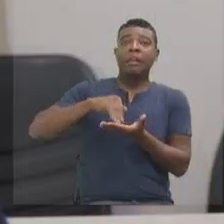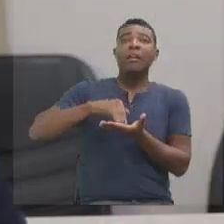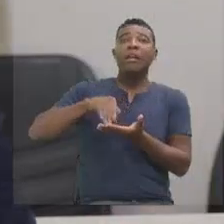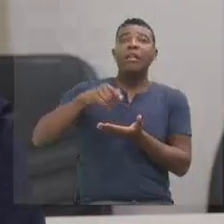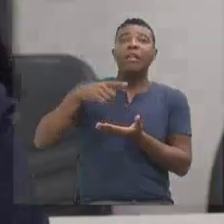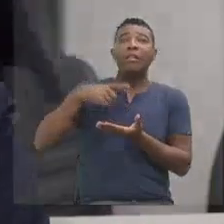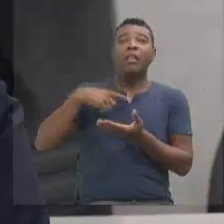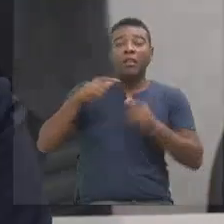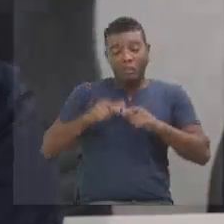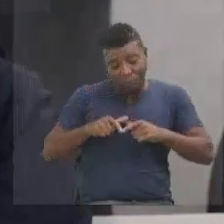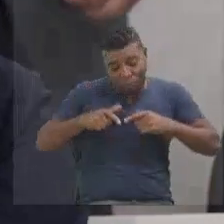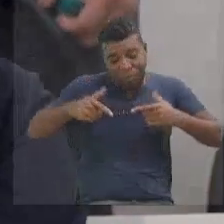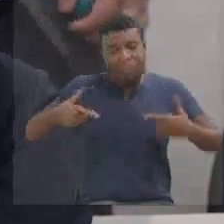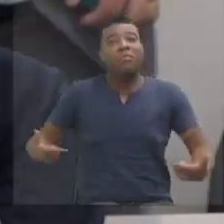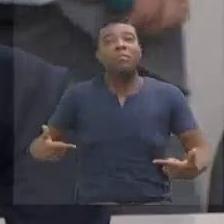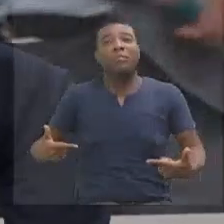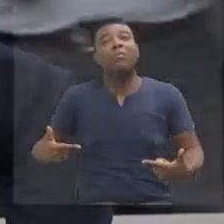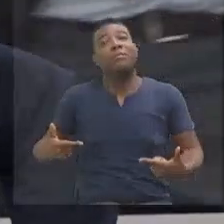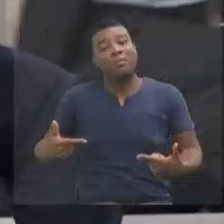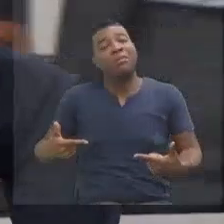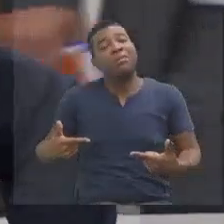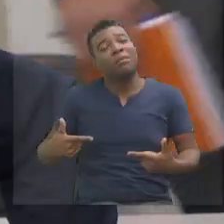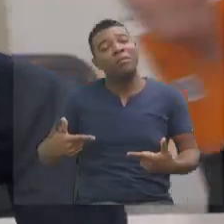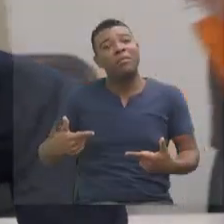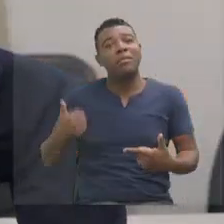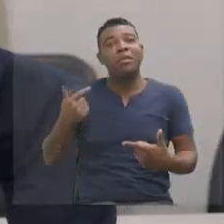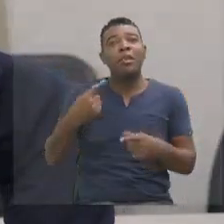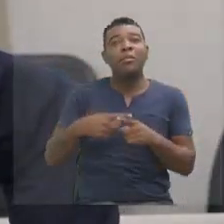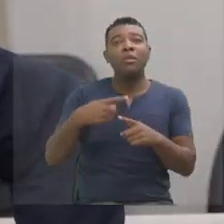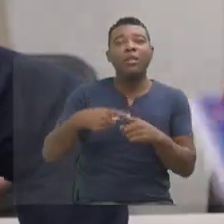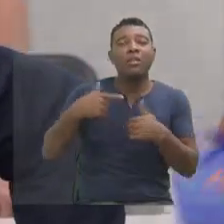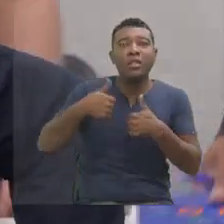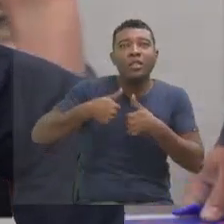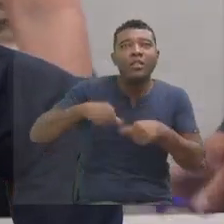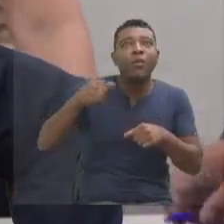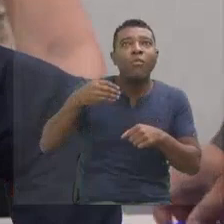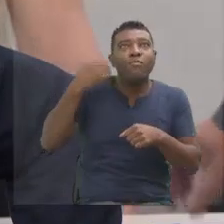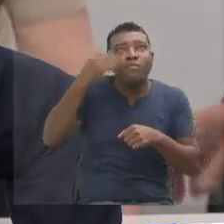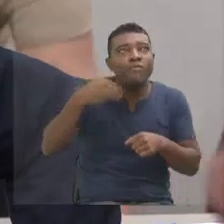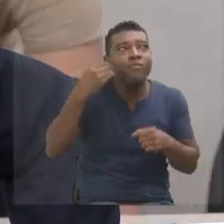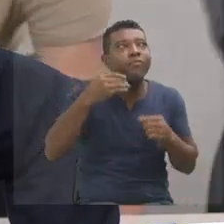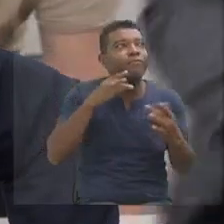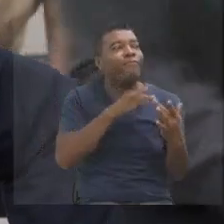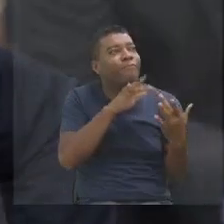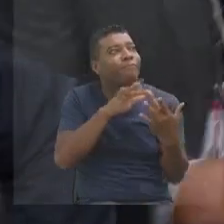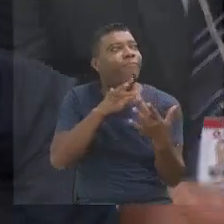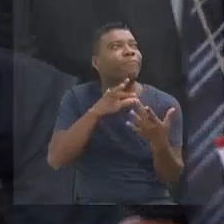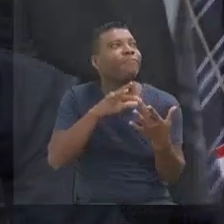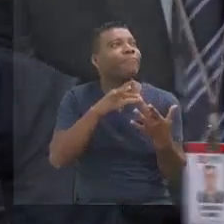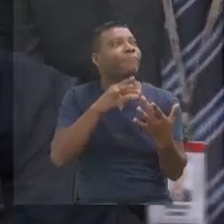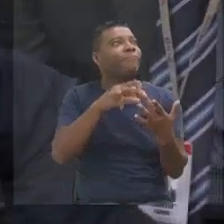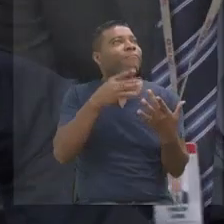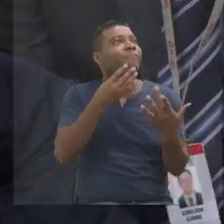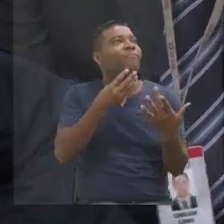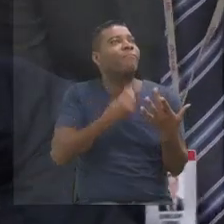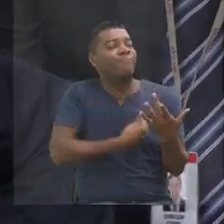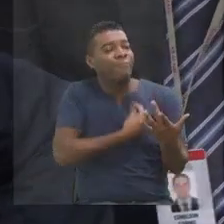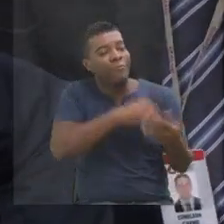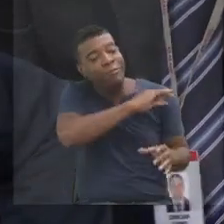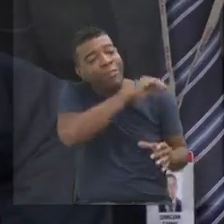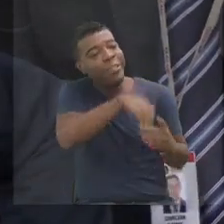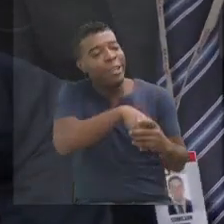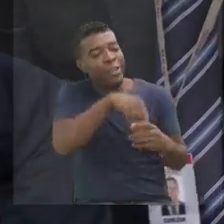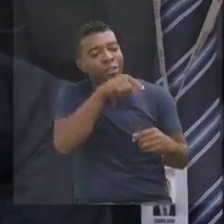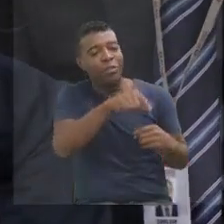que eu tô vivenciando é neste governo neste governo especificamente que pela primeira vez na nossa história nós temos